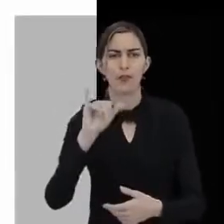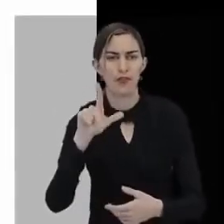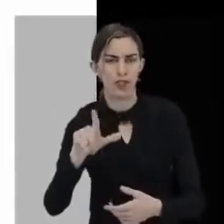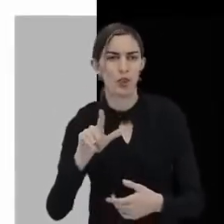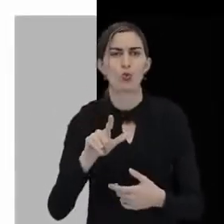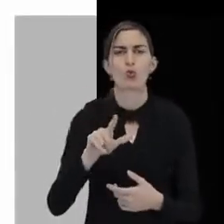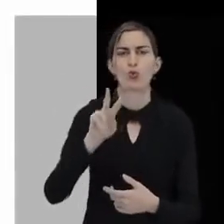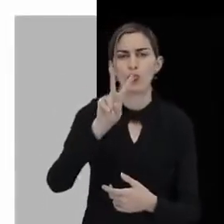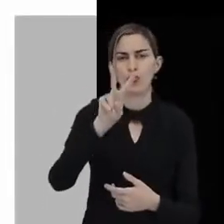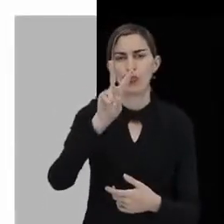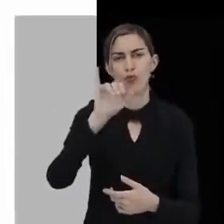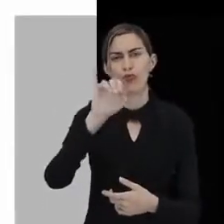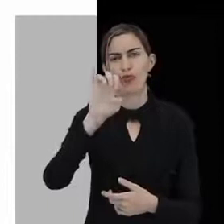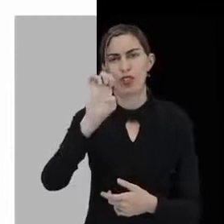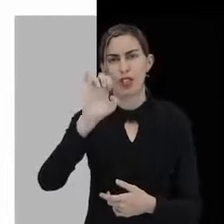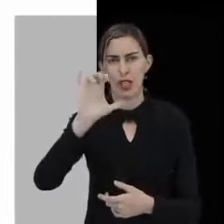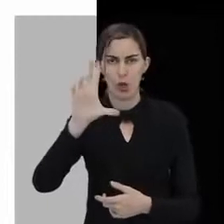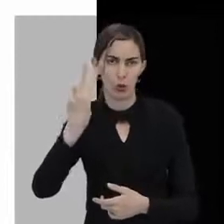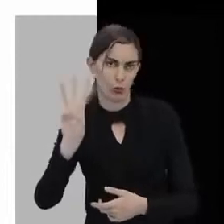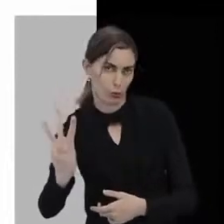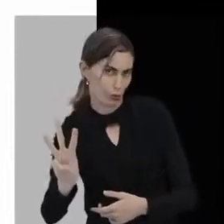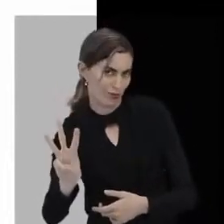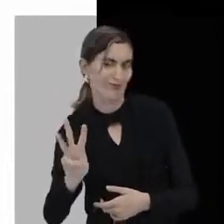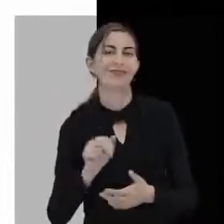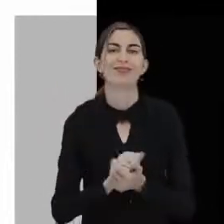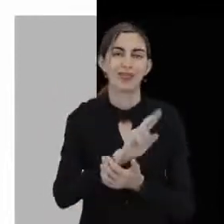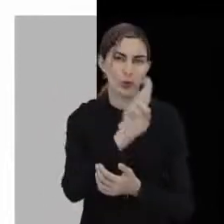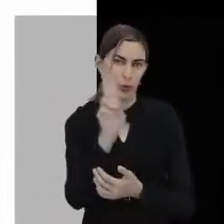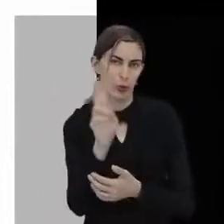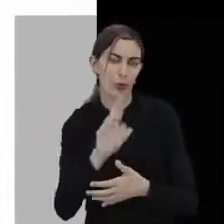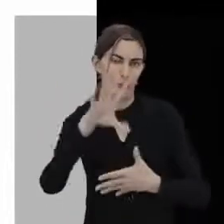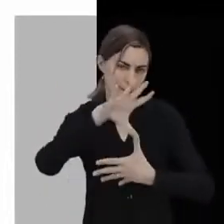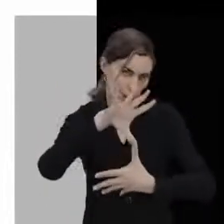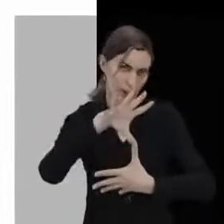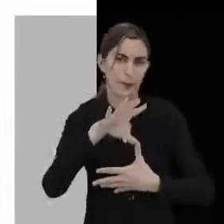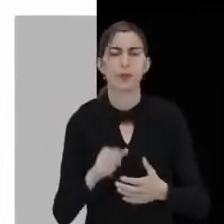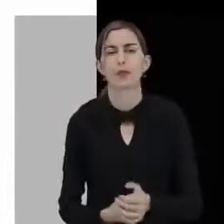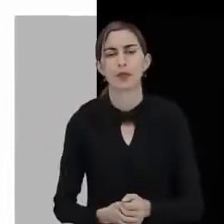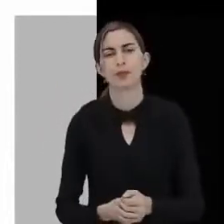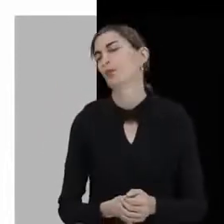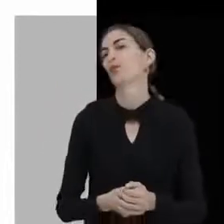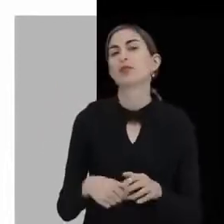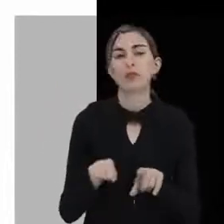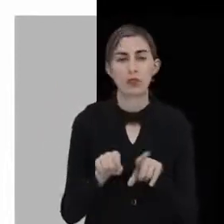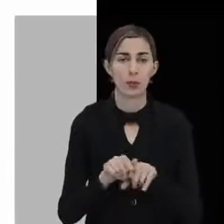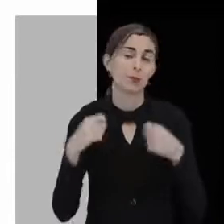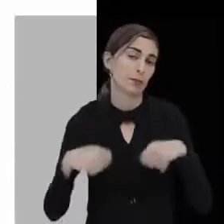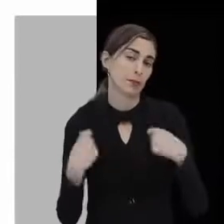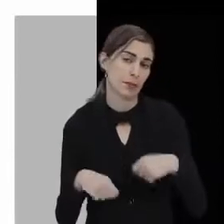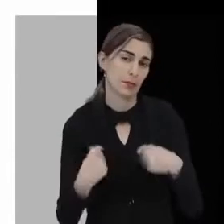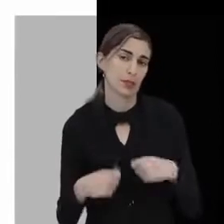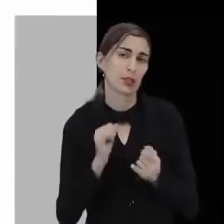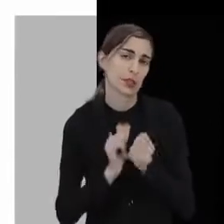importa a biblioteca e para desenhar um mapa você faz uso desse componente chamado MapView. Você vai precisar de